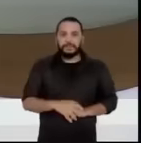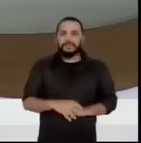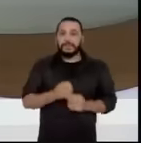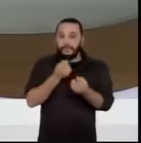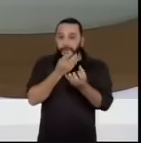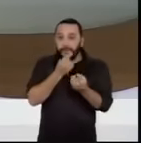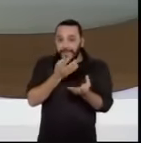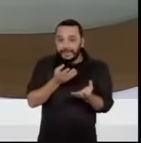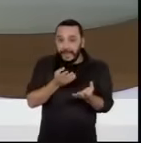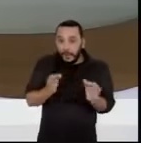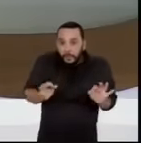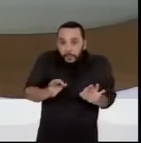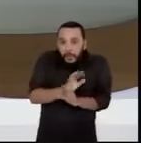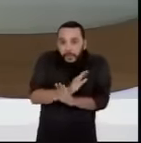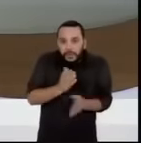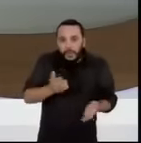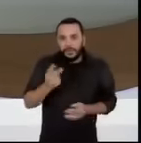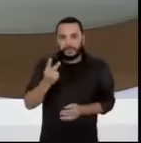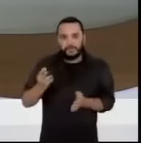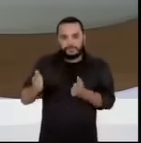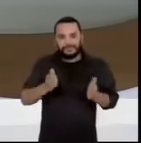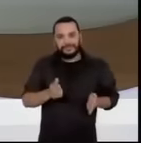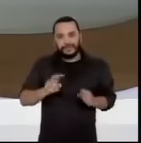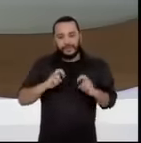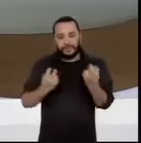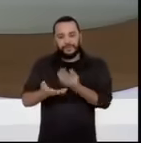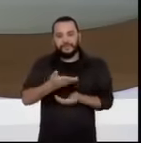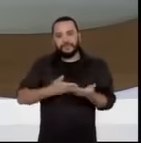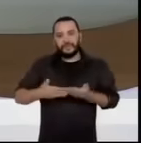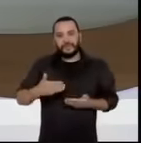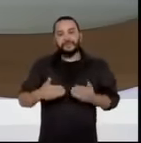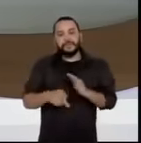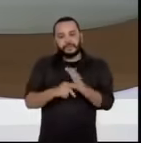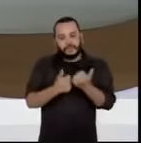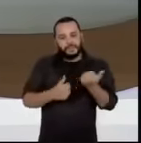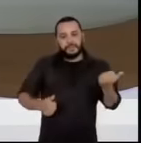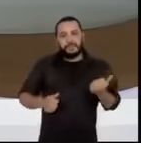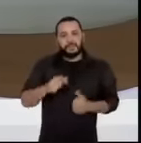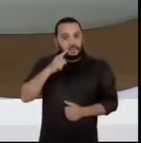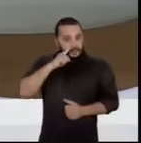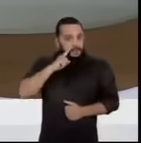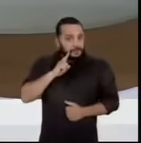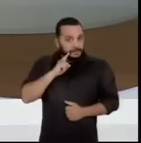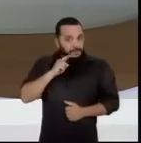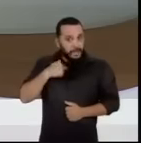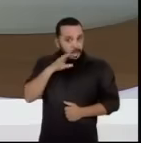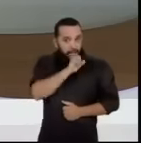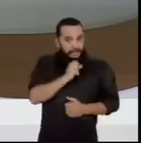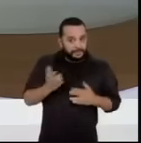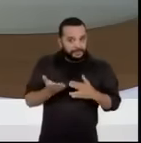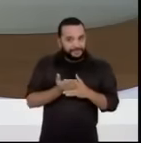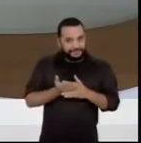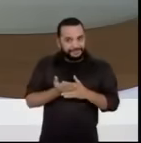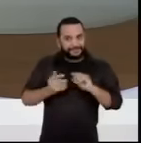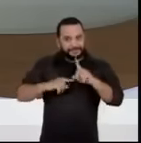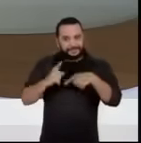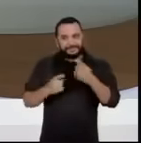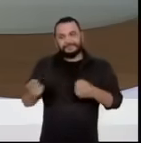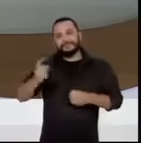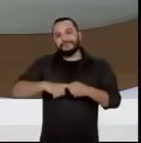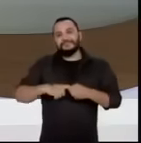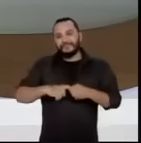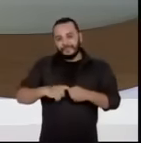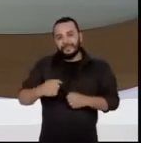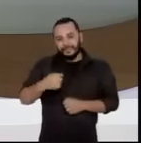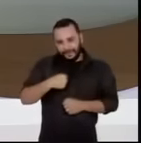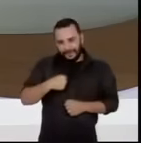nós encerramos o segundo bloco do Roda Viva com o ministro do Meio Ambiente, Ricardo Salles. Fazemos um rapidíssimo intervalo e voltamos aqui,